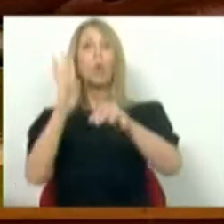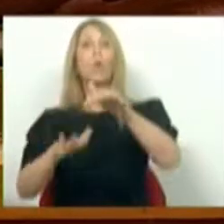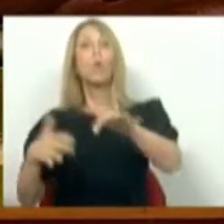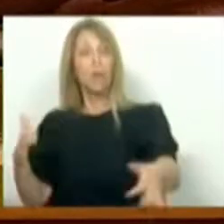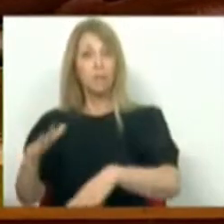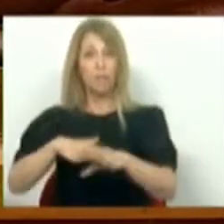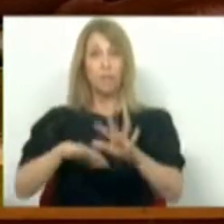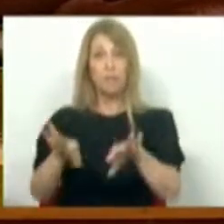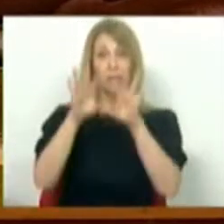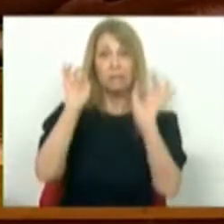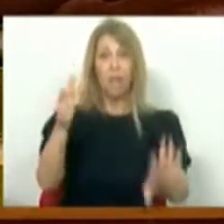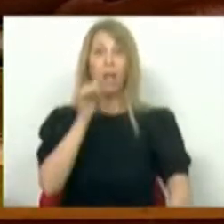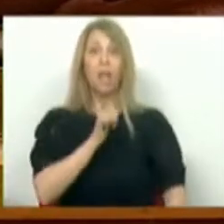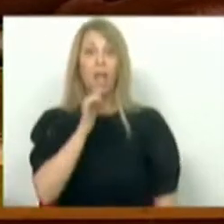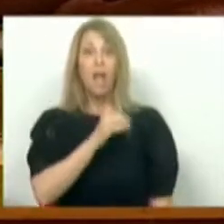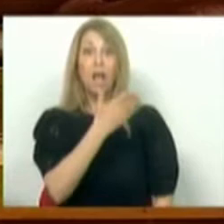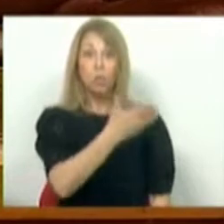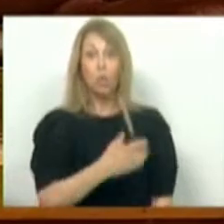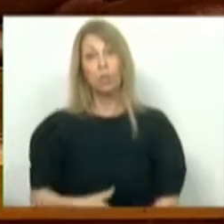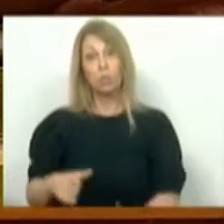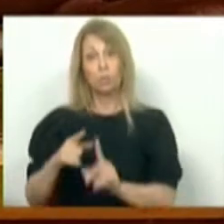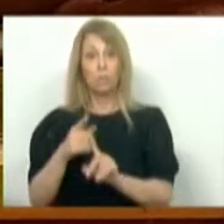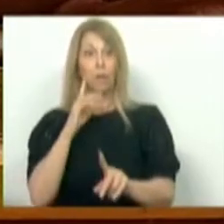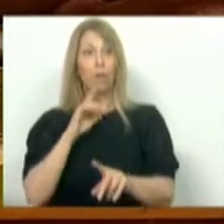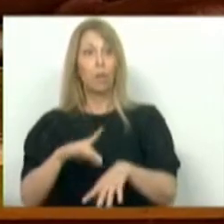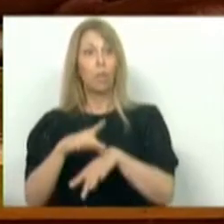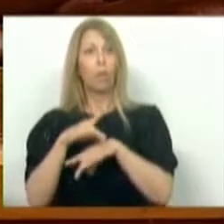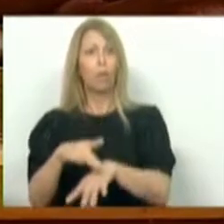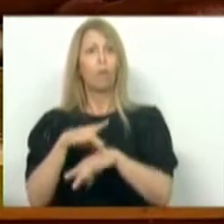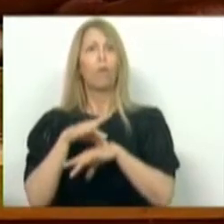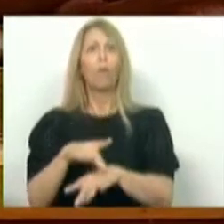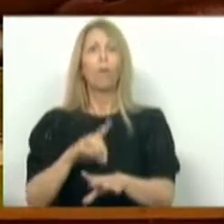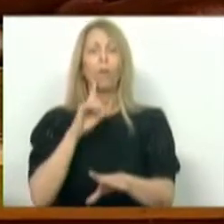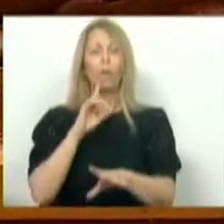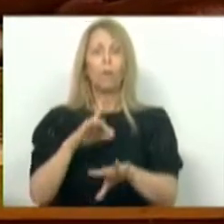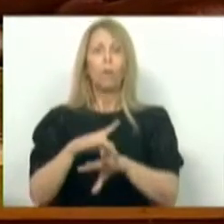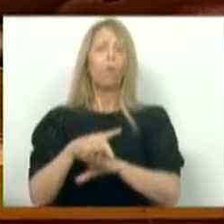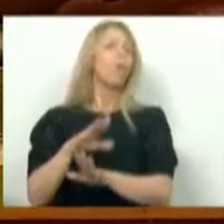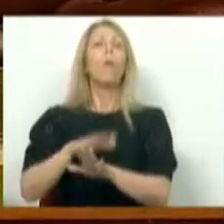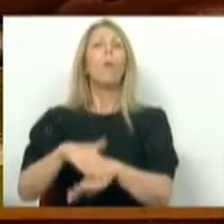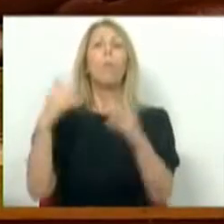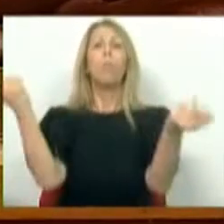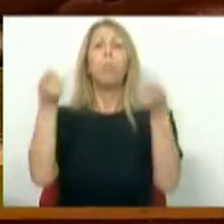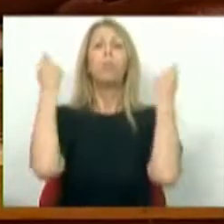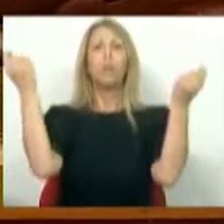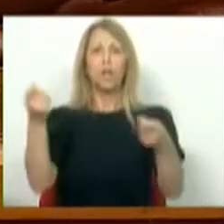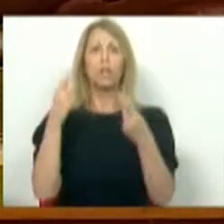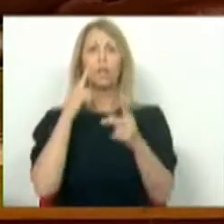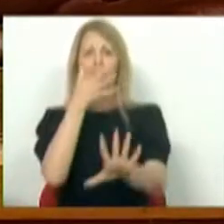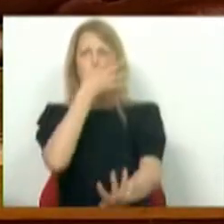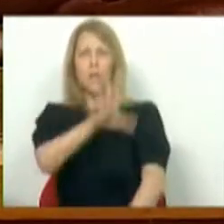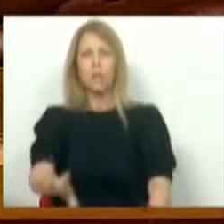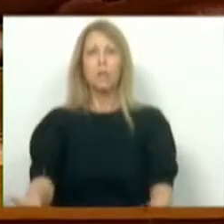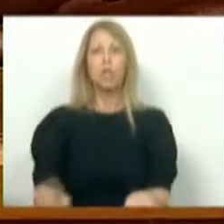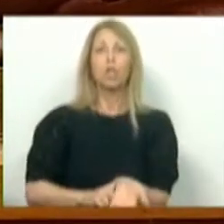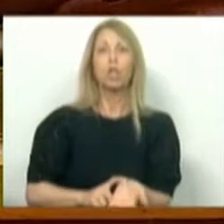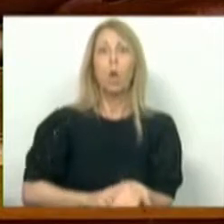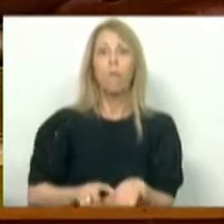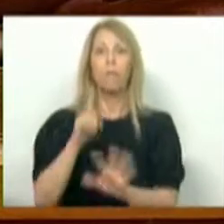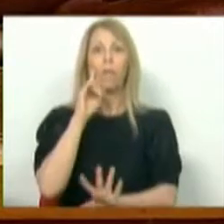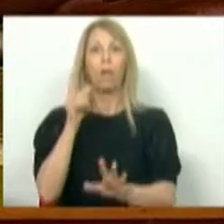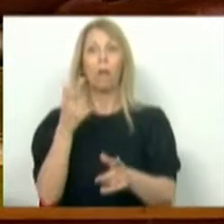a esta extrema-direita populista, xenófoba e ultraliberal? O que quer mesmo fazer o